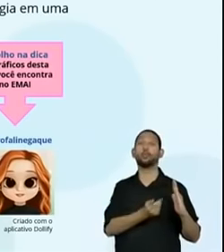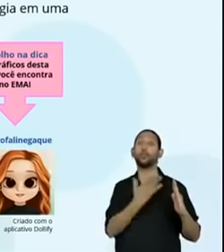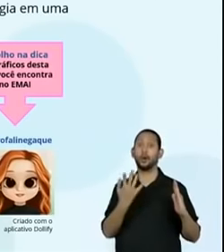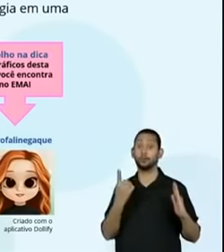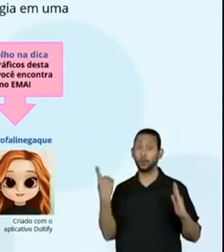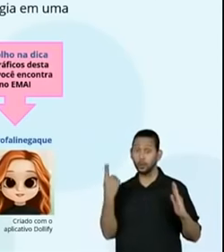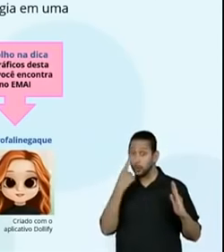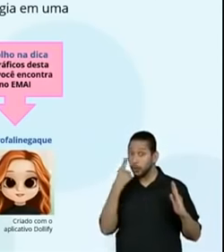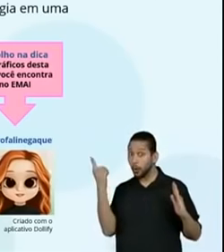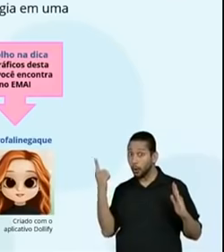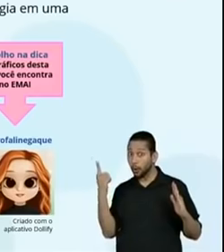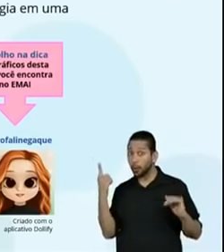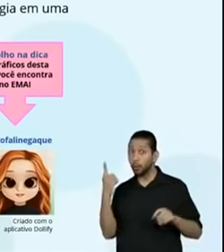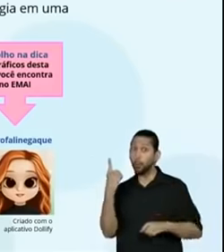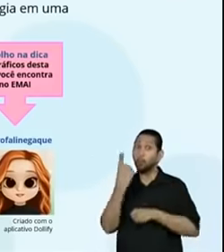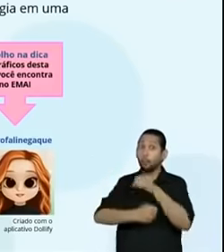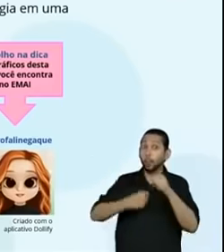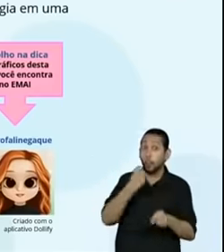1 ano.